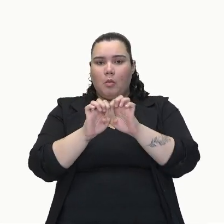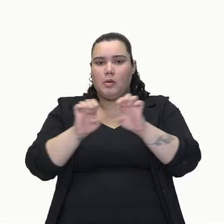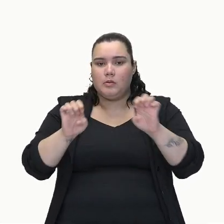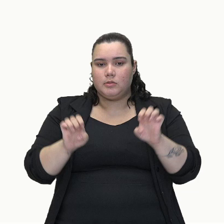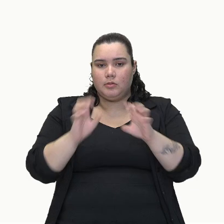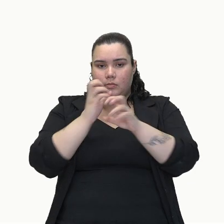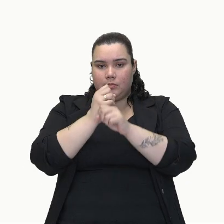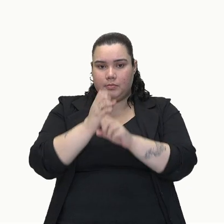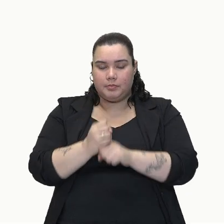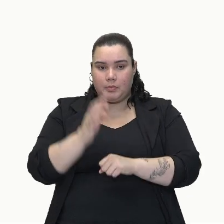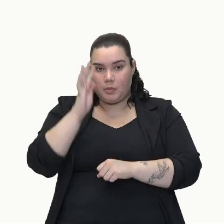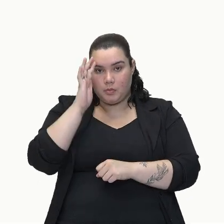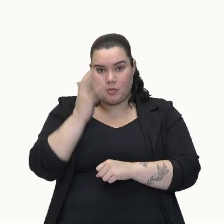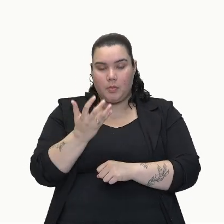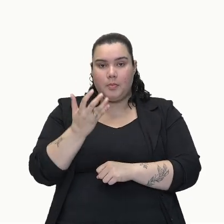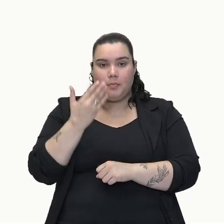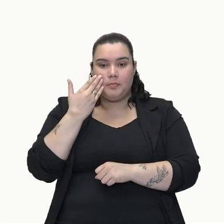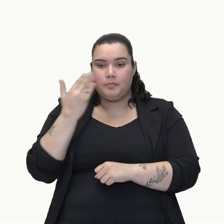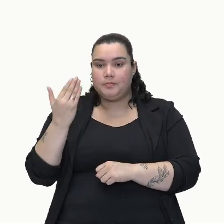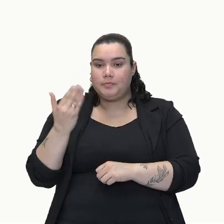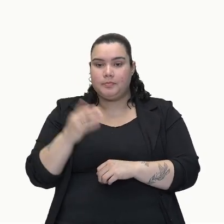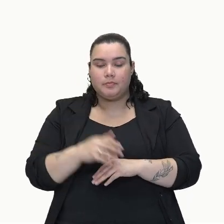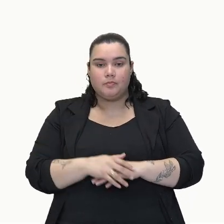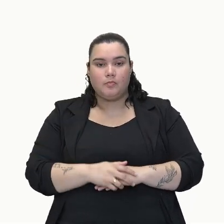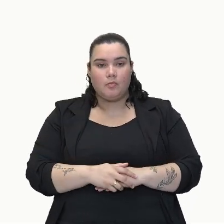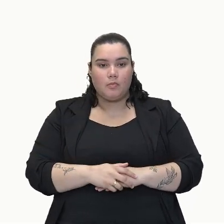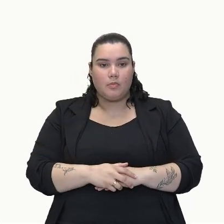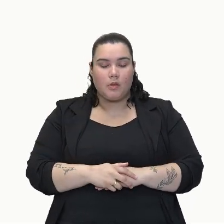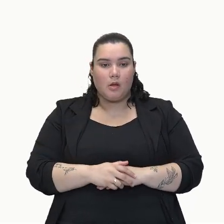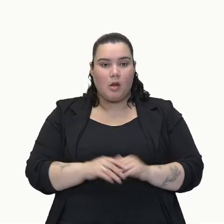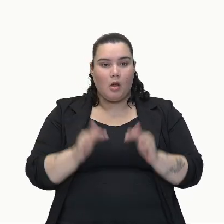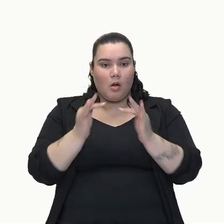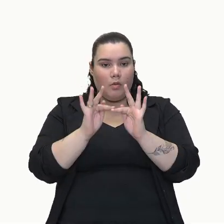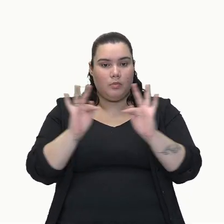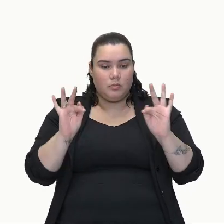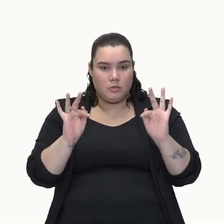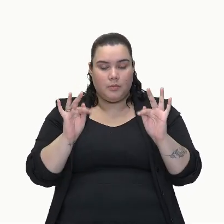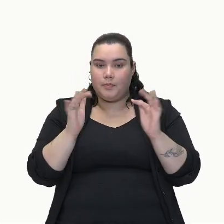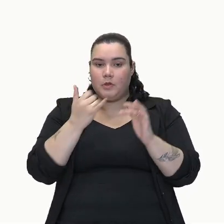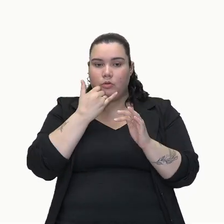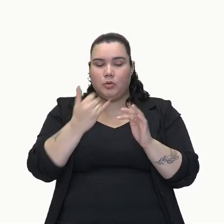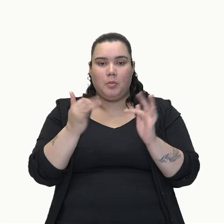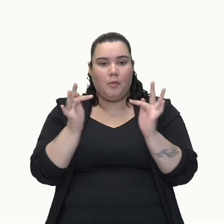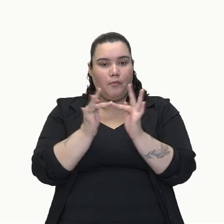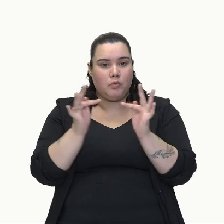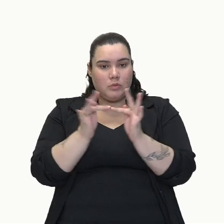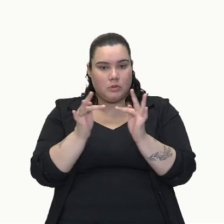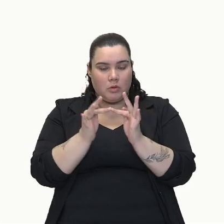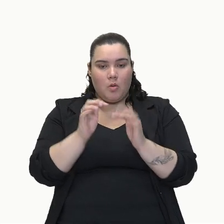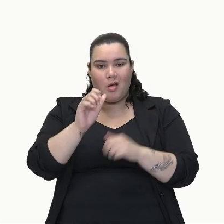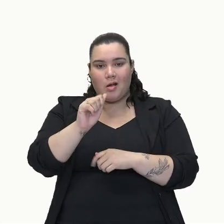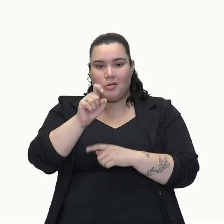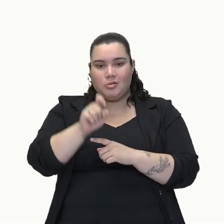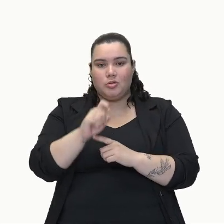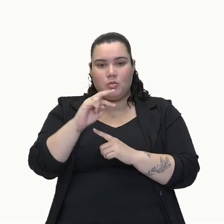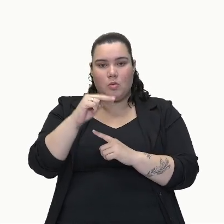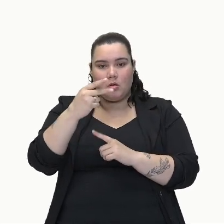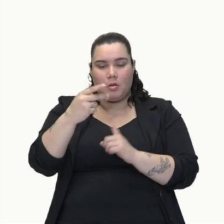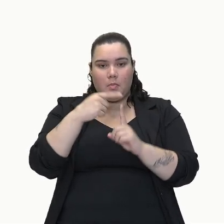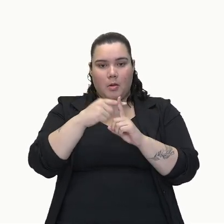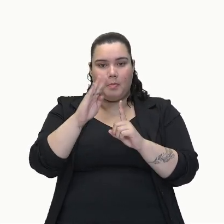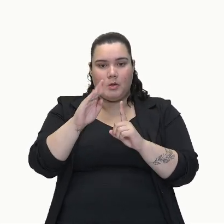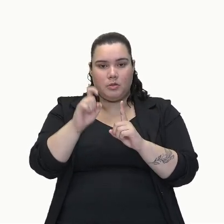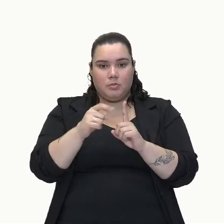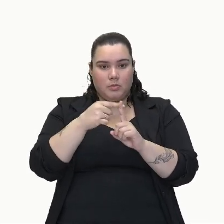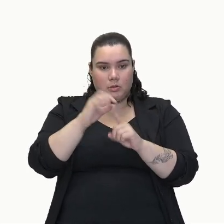segundo grau. Temos aqui a função ax² mais bx mais c. Para a gente calcular